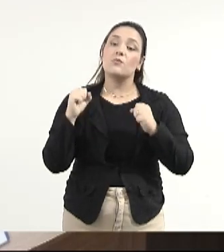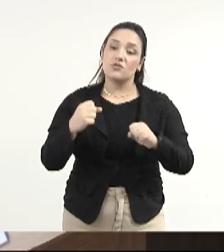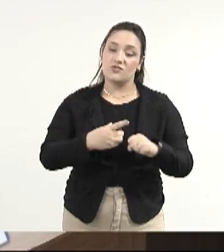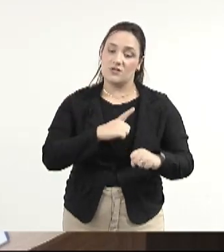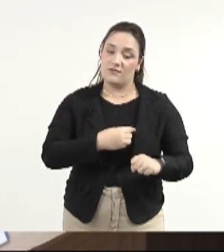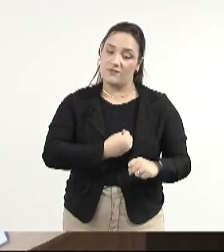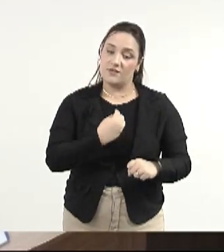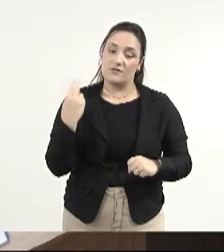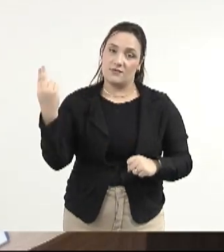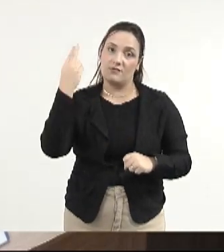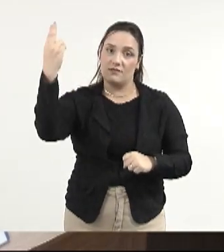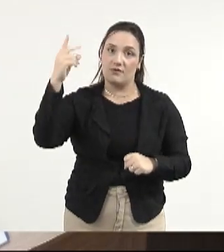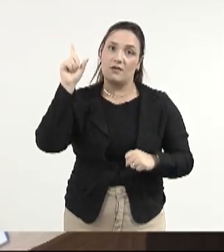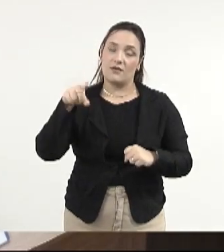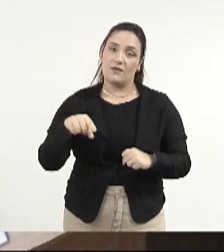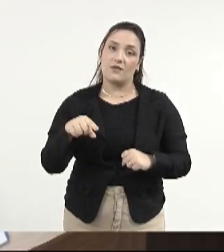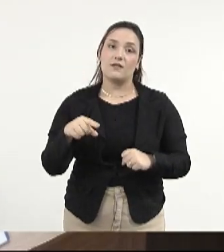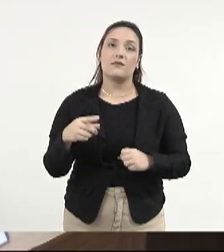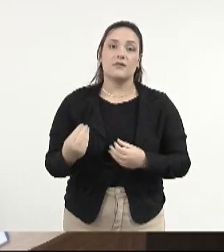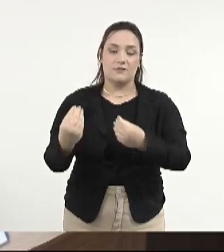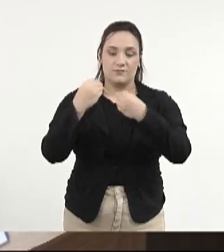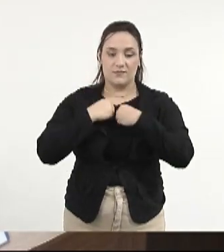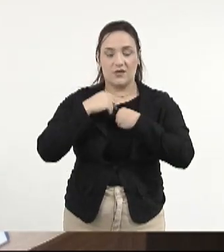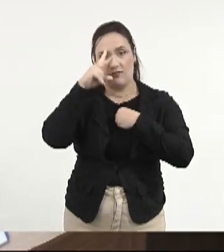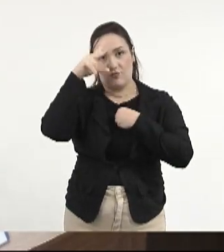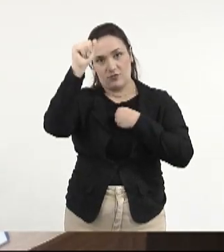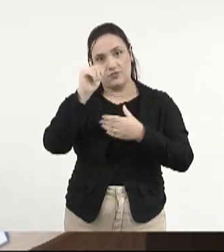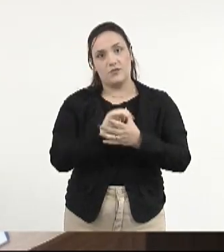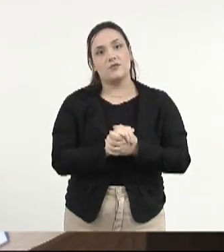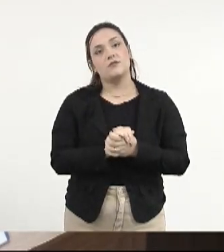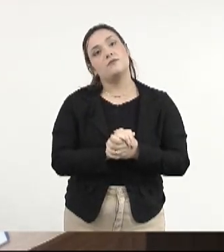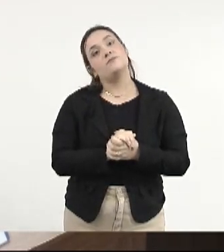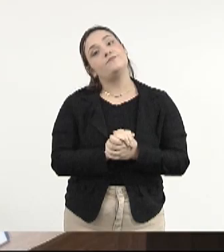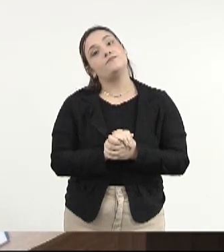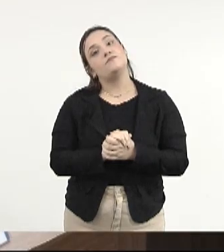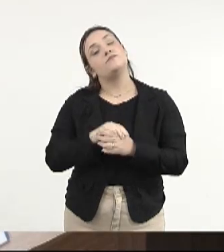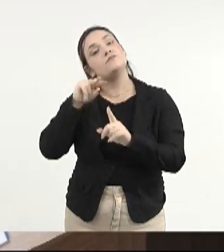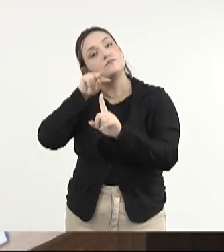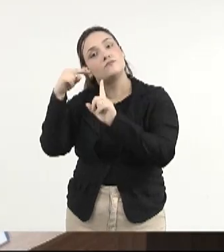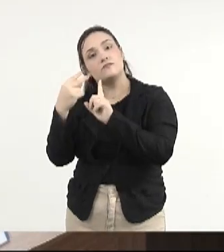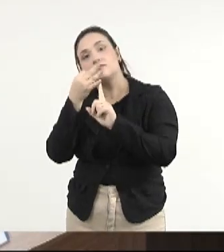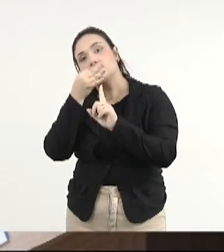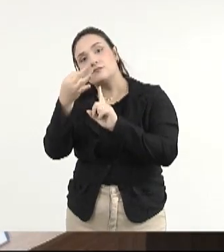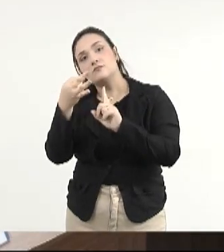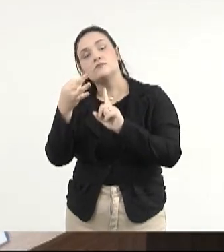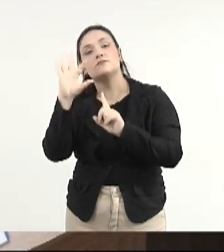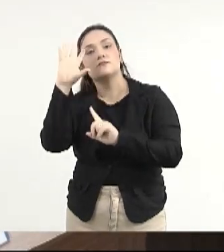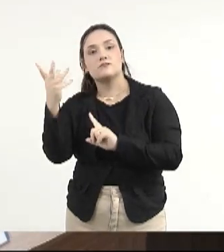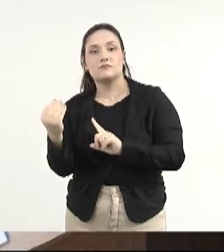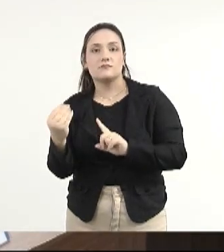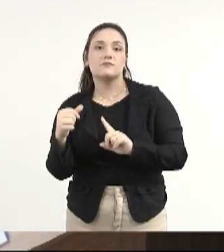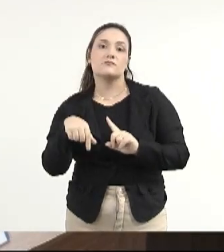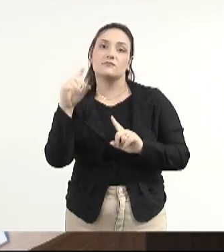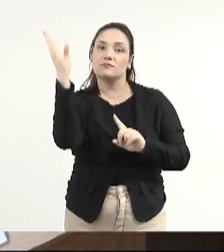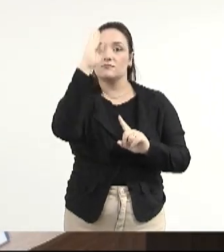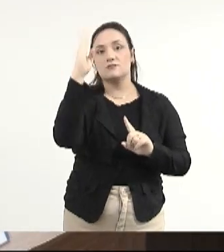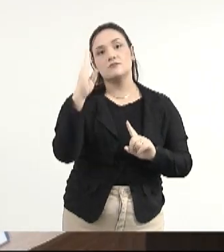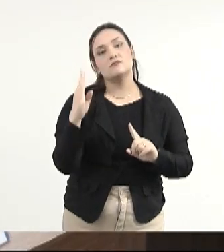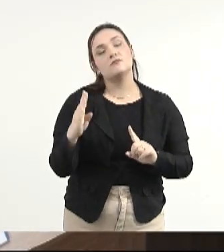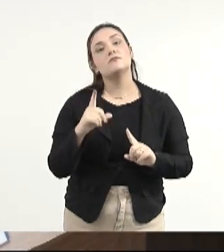vida eterna, e são elas que de mim testificam. Então, isso do prisma, do ponto de vista espiritual, e o